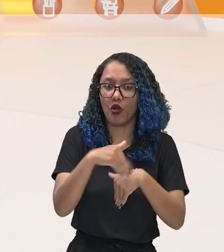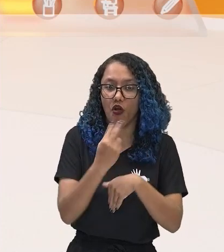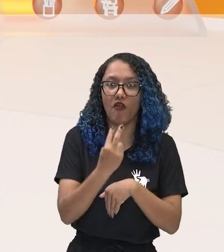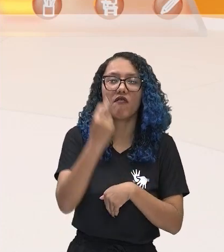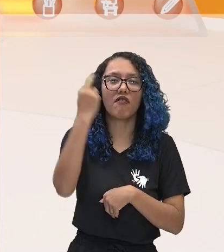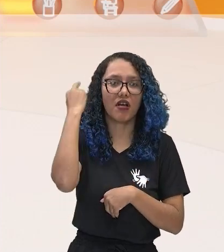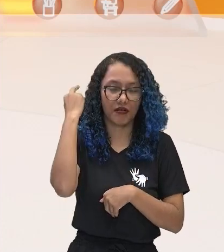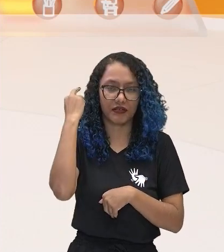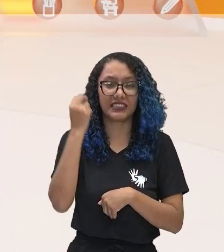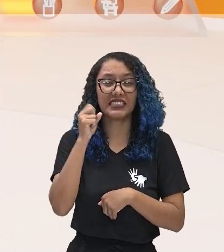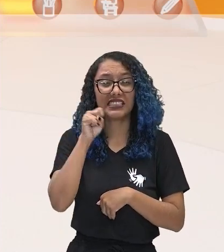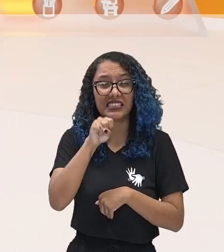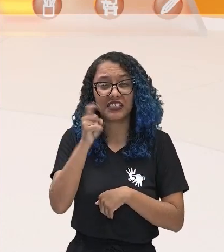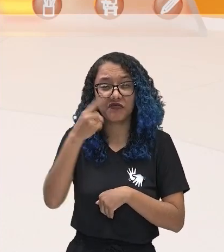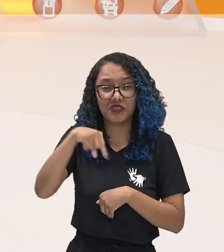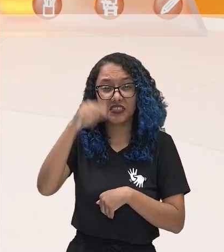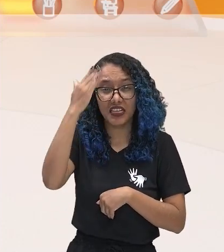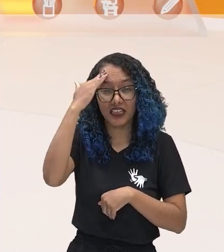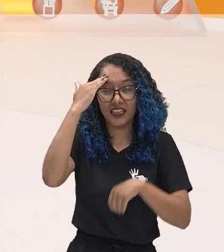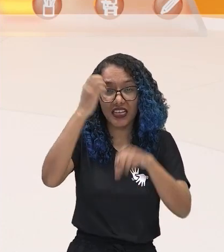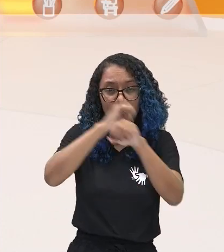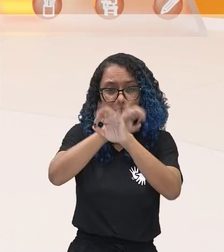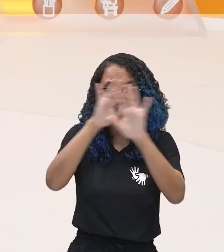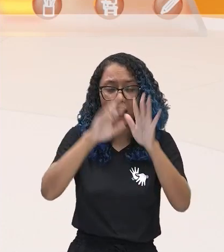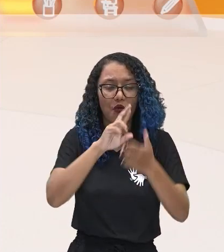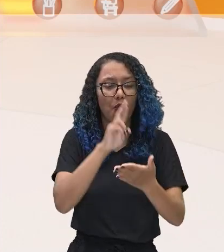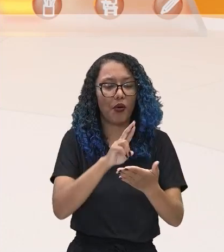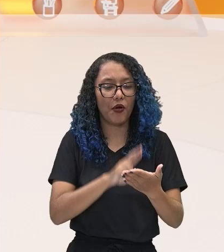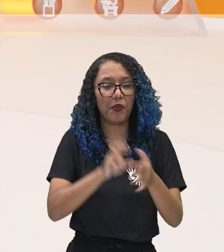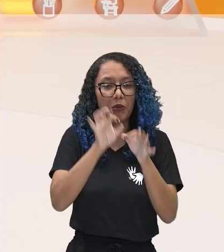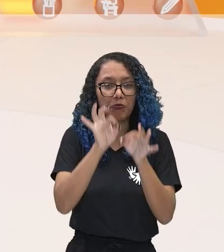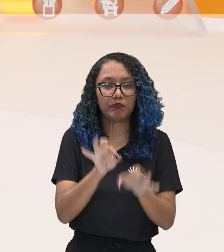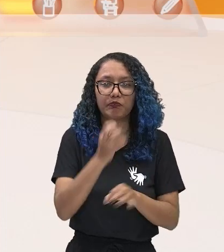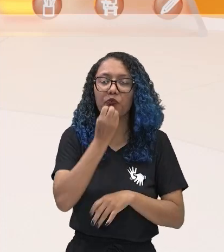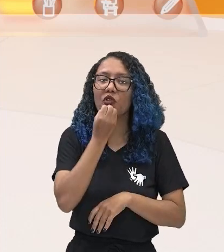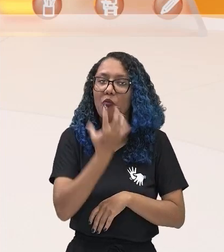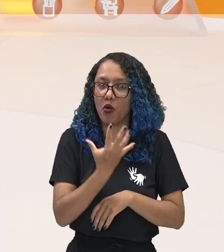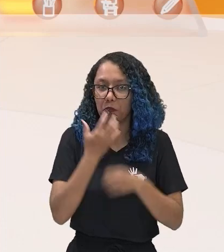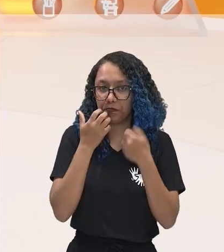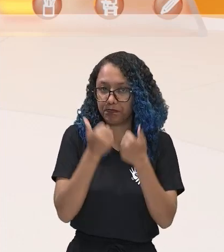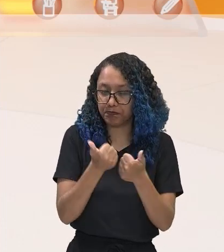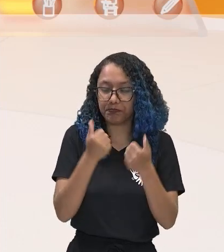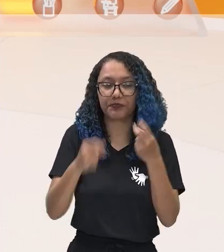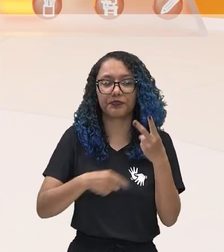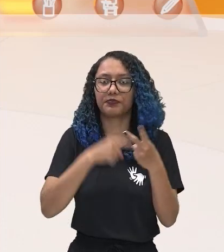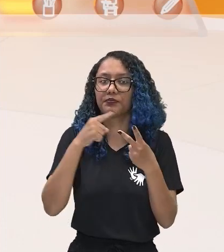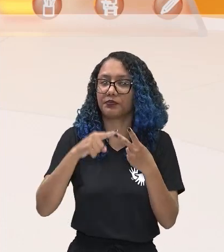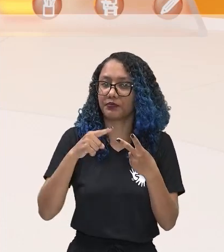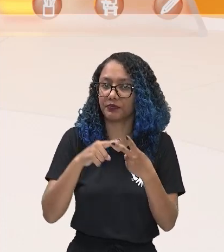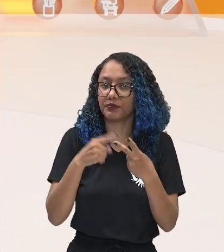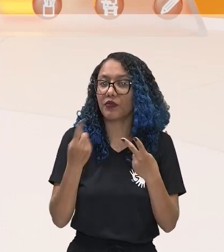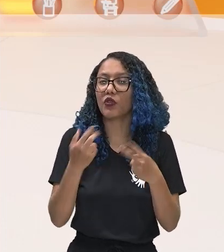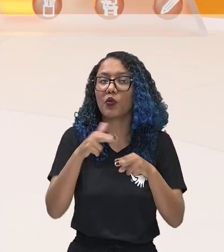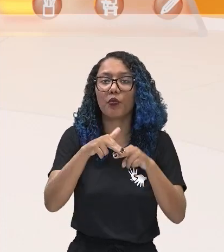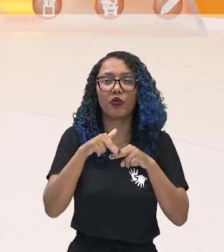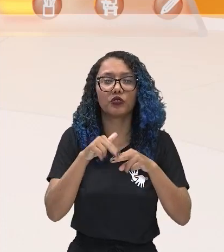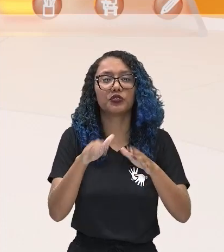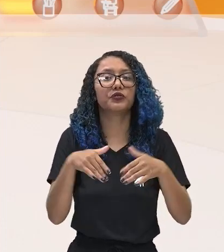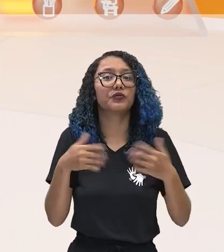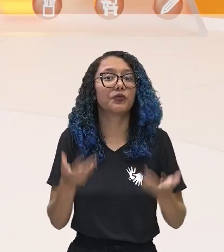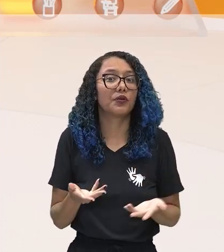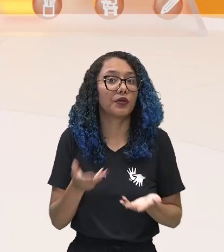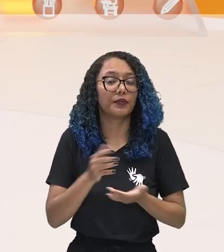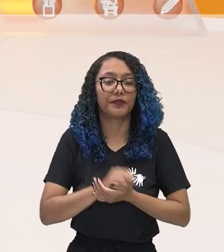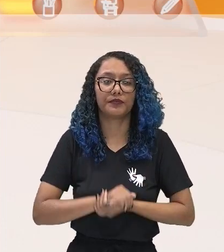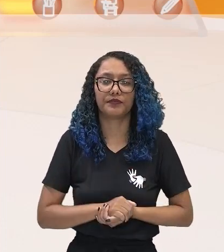entenderem bem ele, vocês vão se sair bem nas avaliações de vocês, tá bom? E o segundo momento, a segunda ideia importante